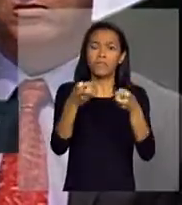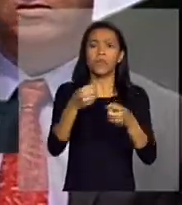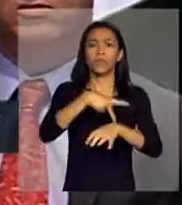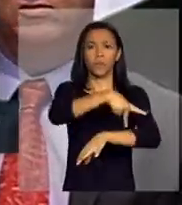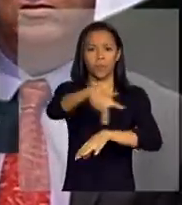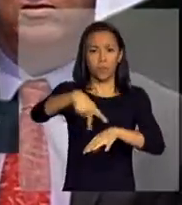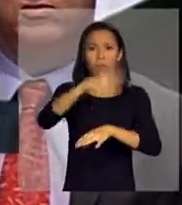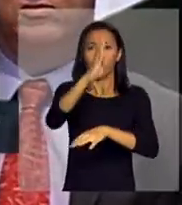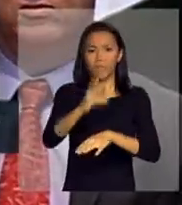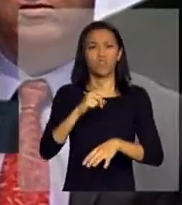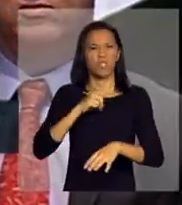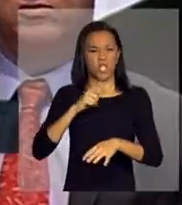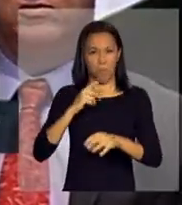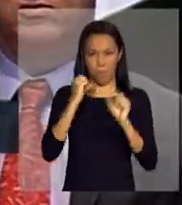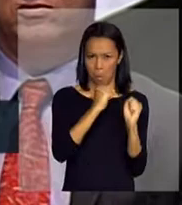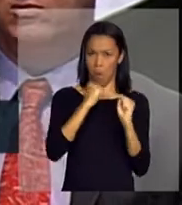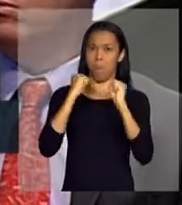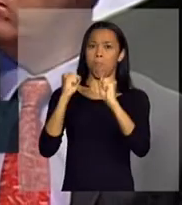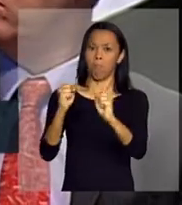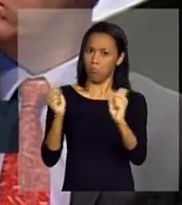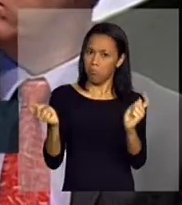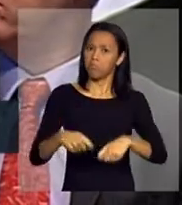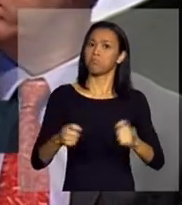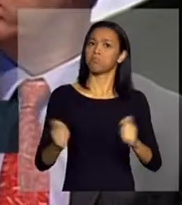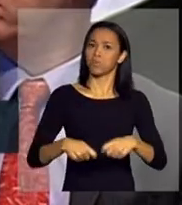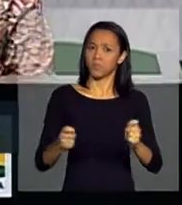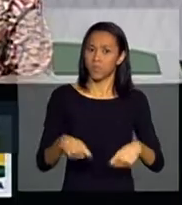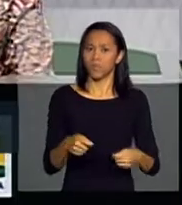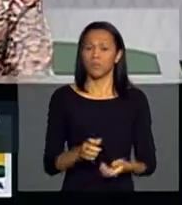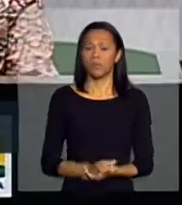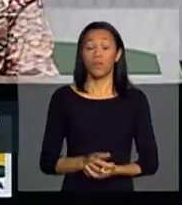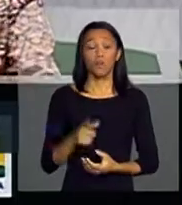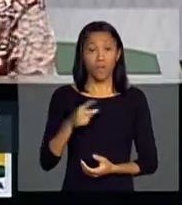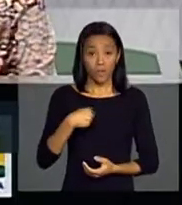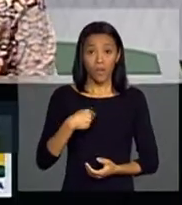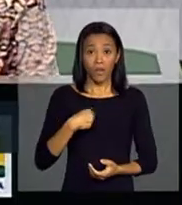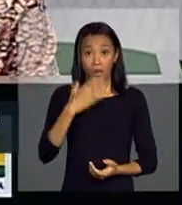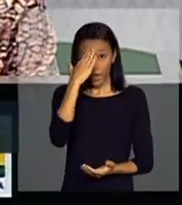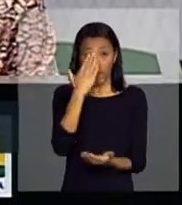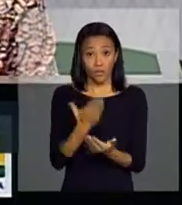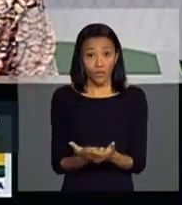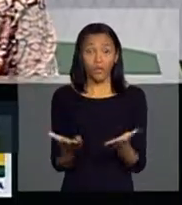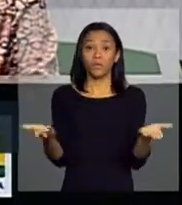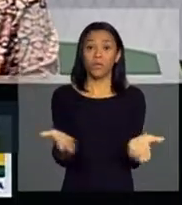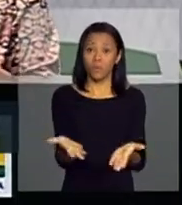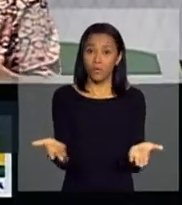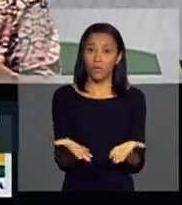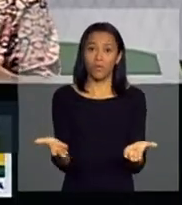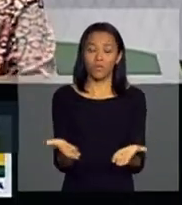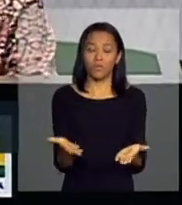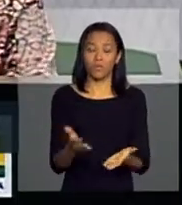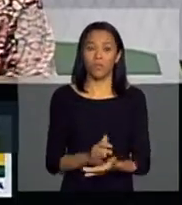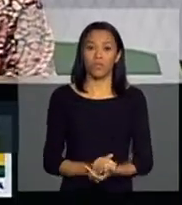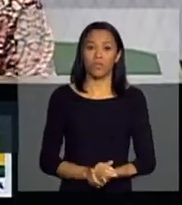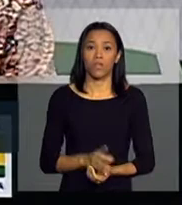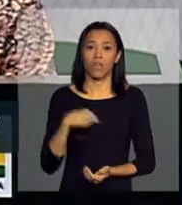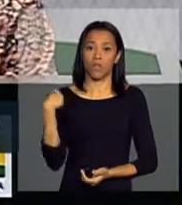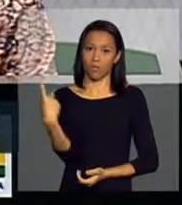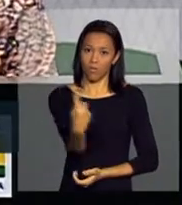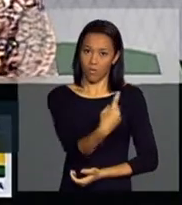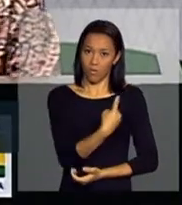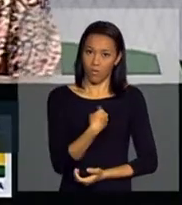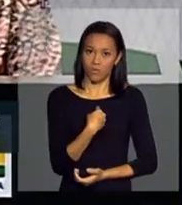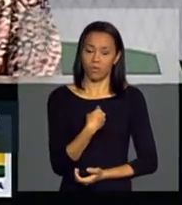tinha potencial e assim sendo eu acredito que hoje nós estamos nós estamos